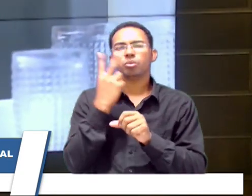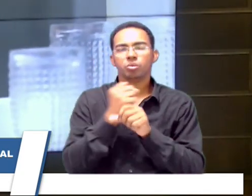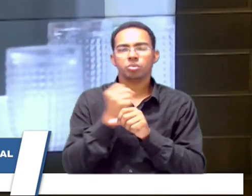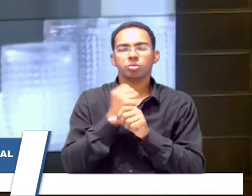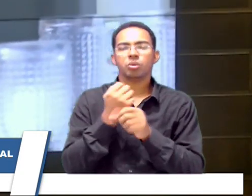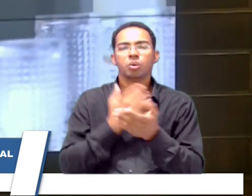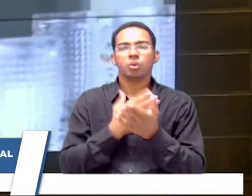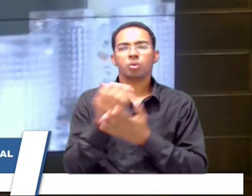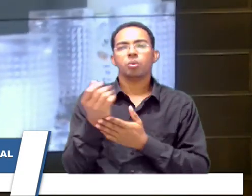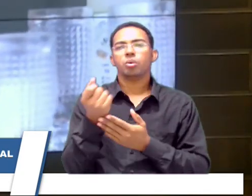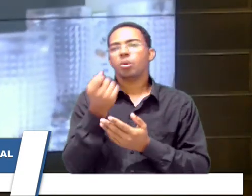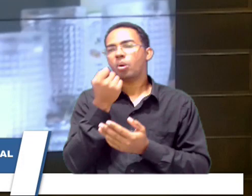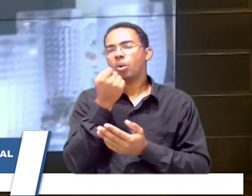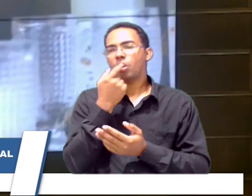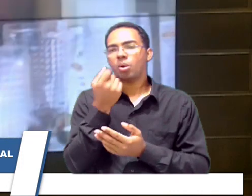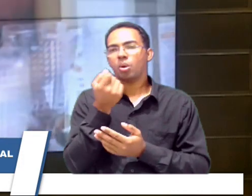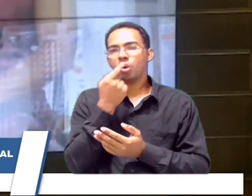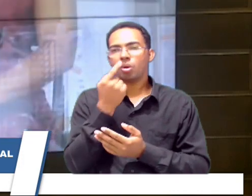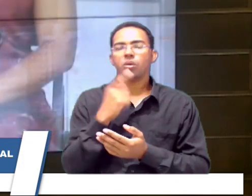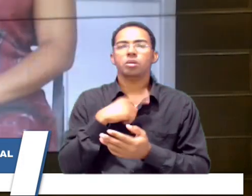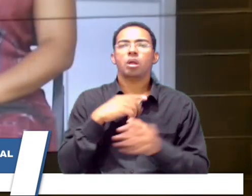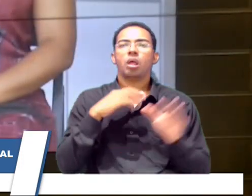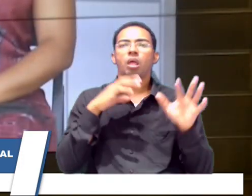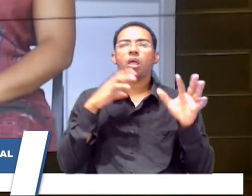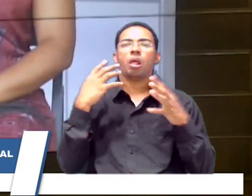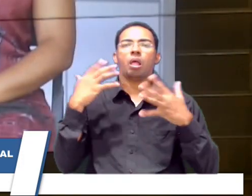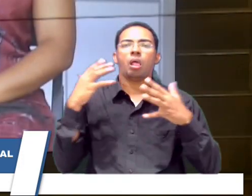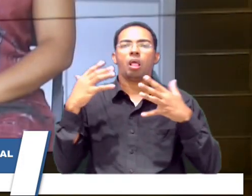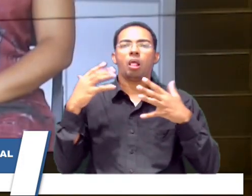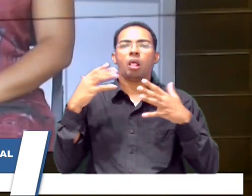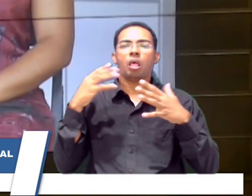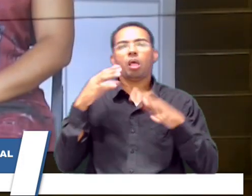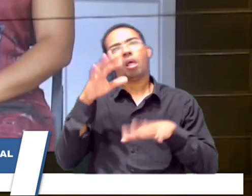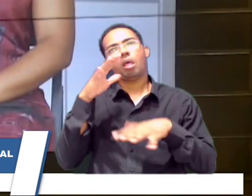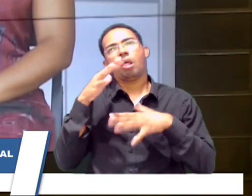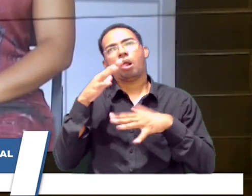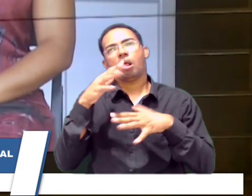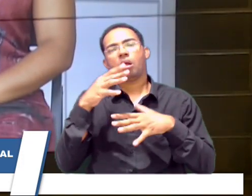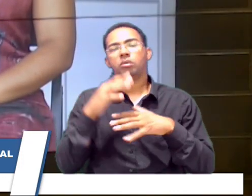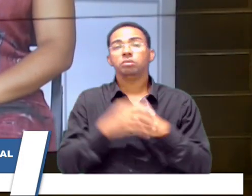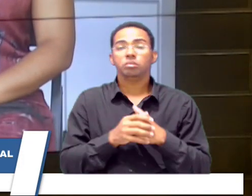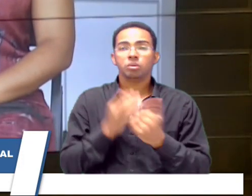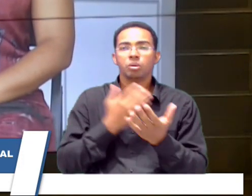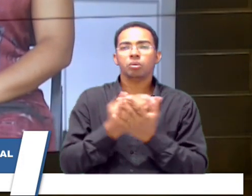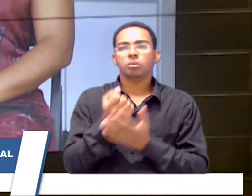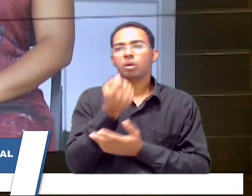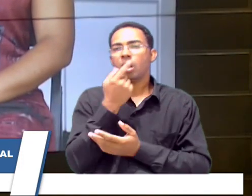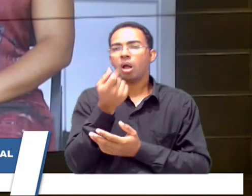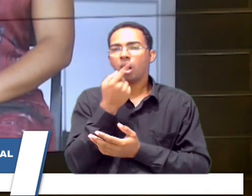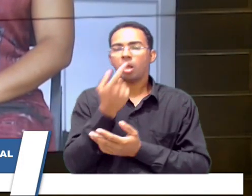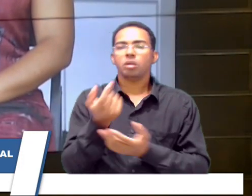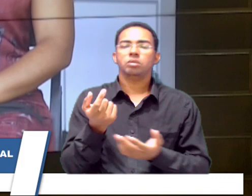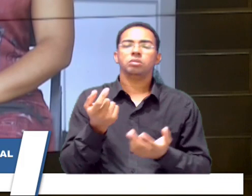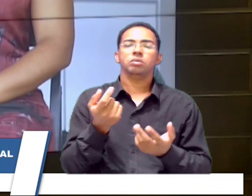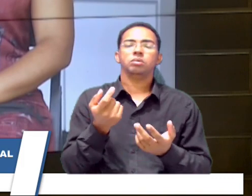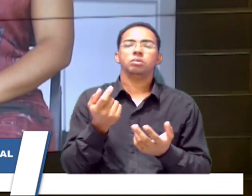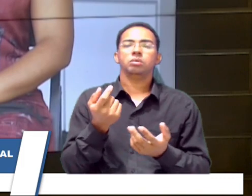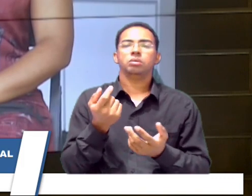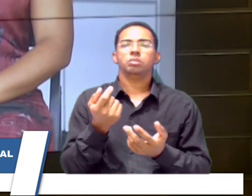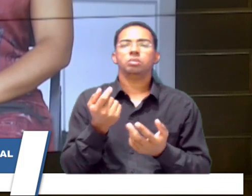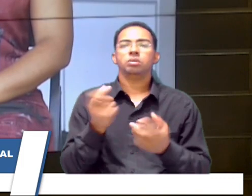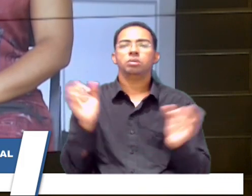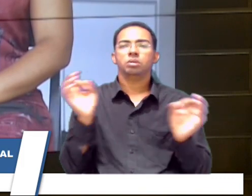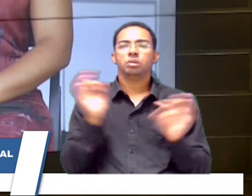os alopáticos. Ela começou a ter as crises, né? As crises epiléticas, ela começou a tomar os alopáticos. E depois, quando